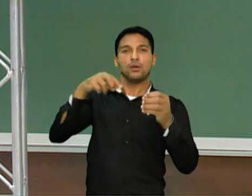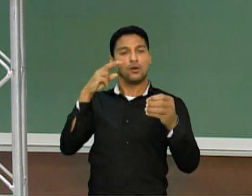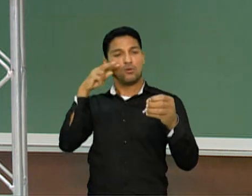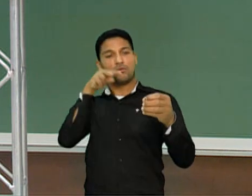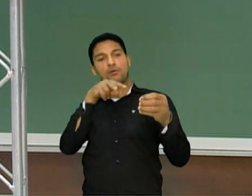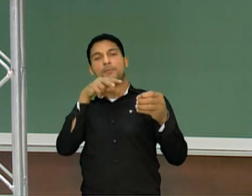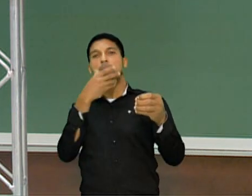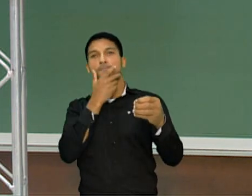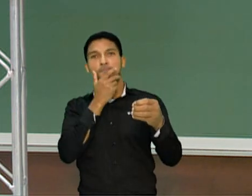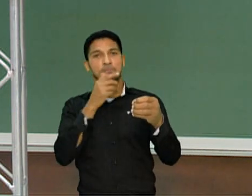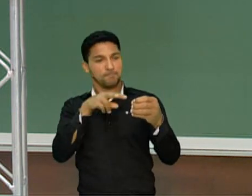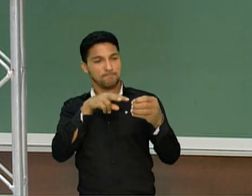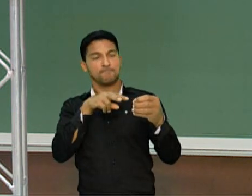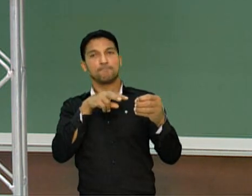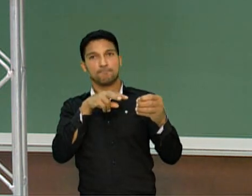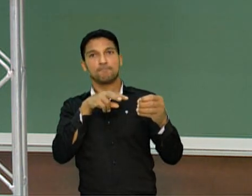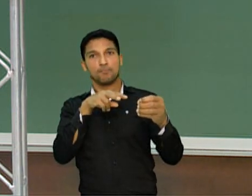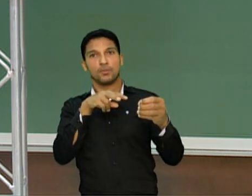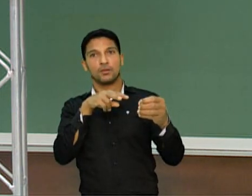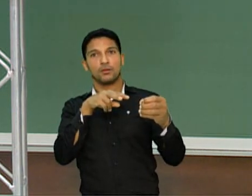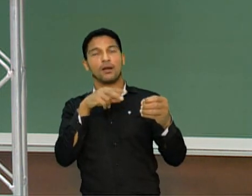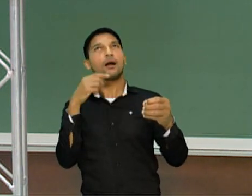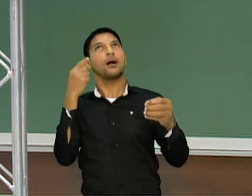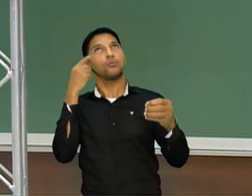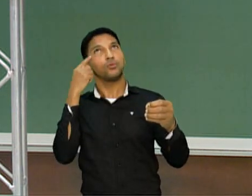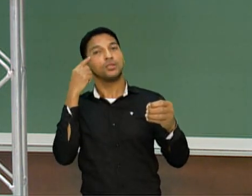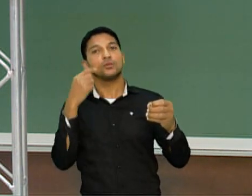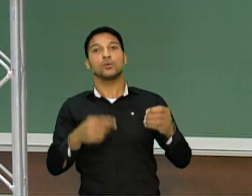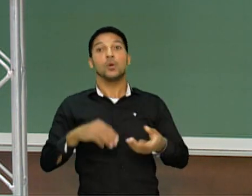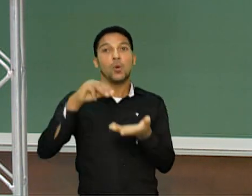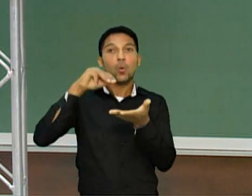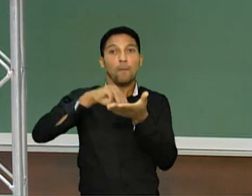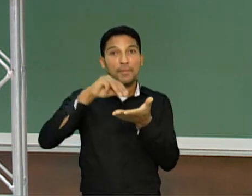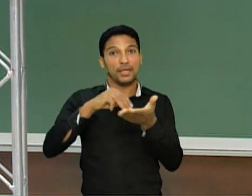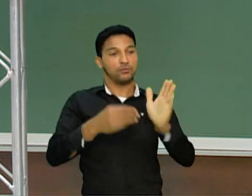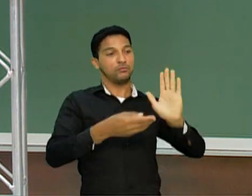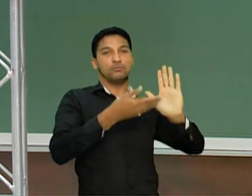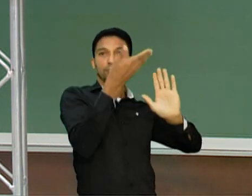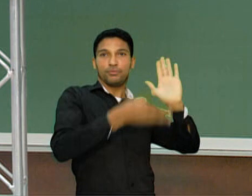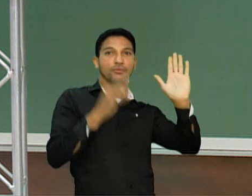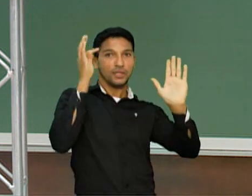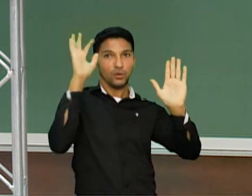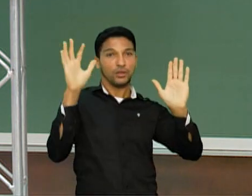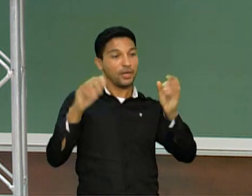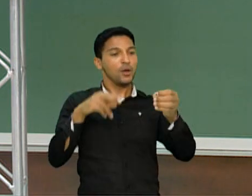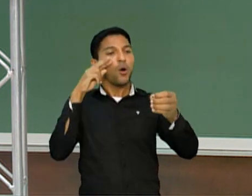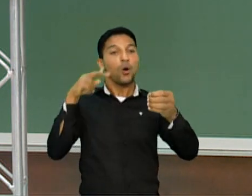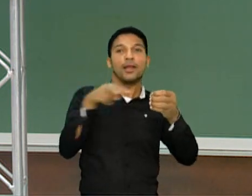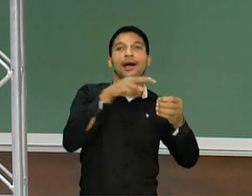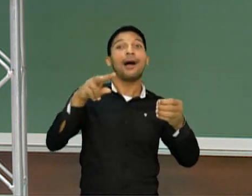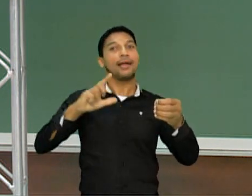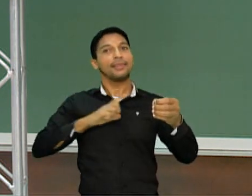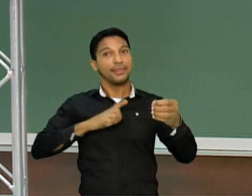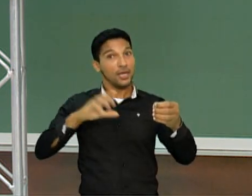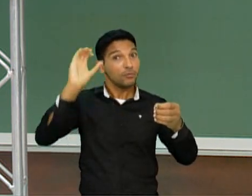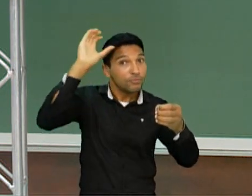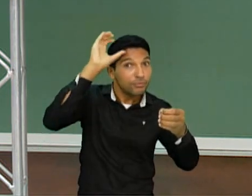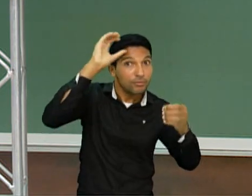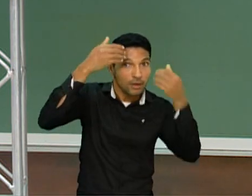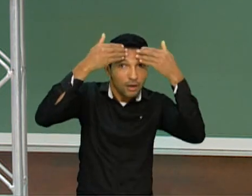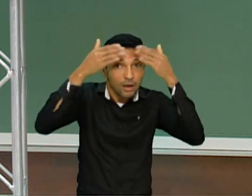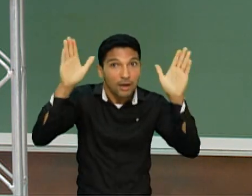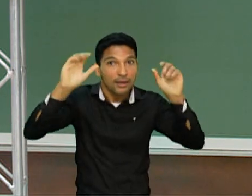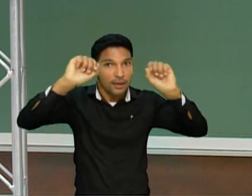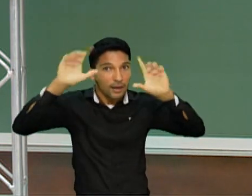aquele método que ele criou, que ele desenvolveu, observando o que está claro e distinto, separando do mais simples